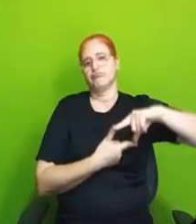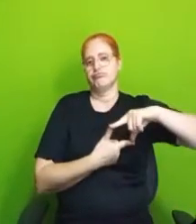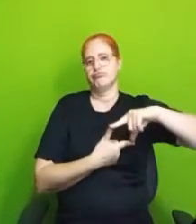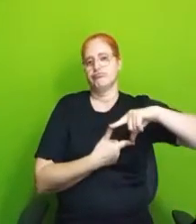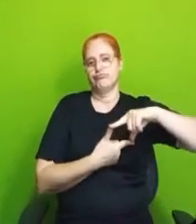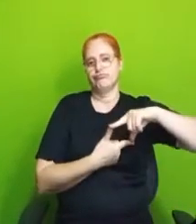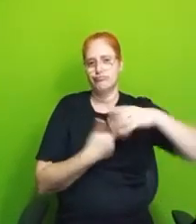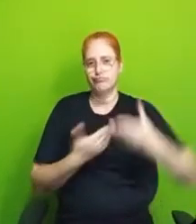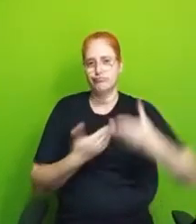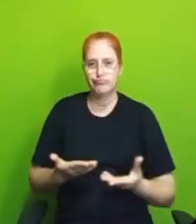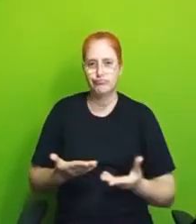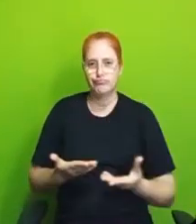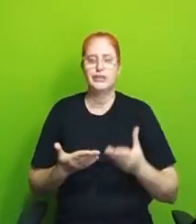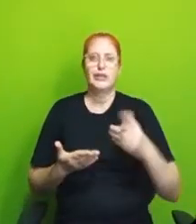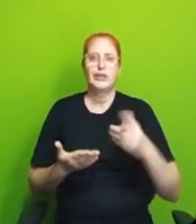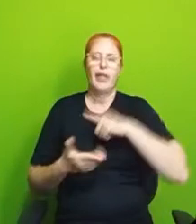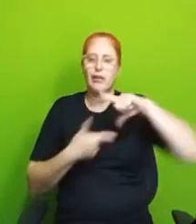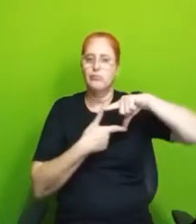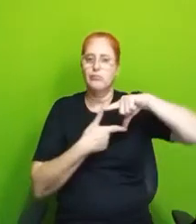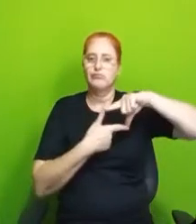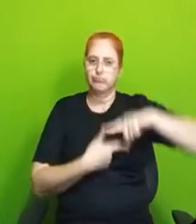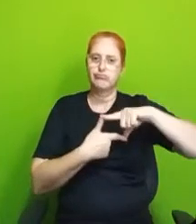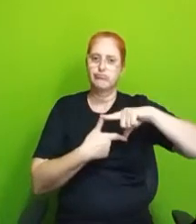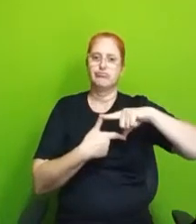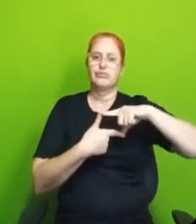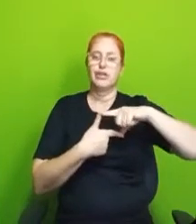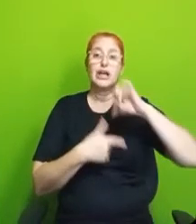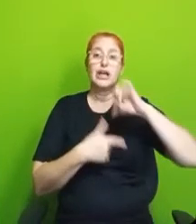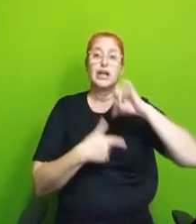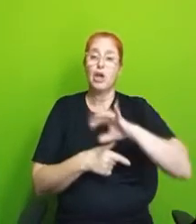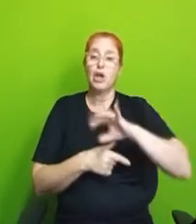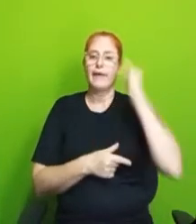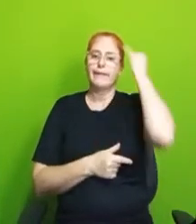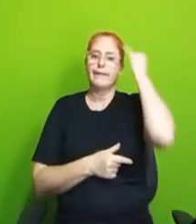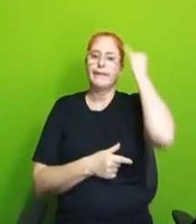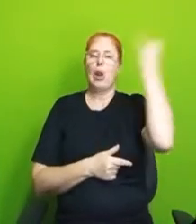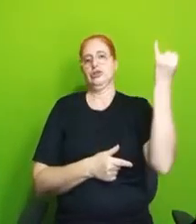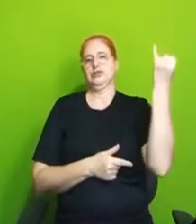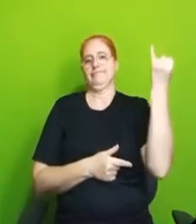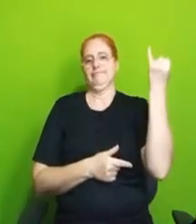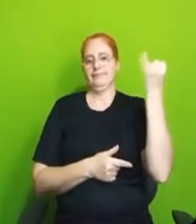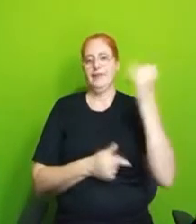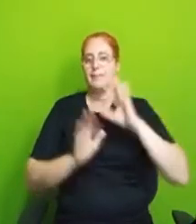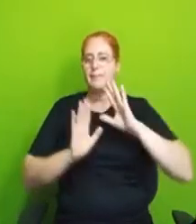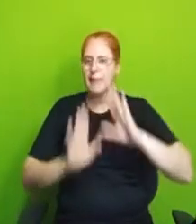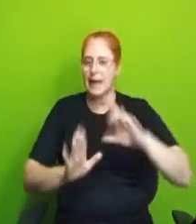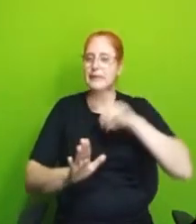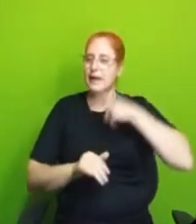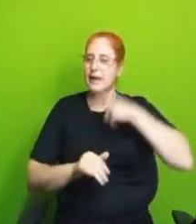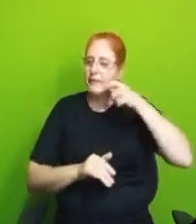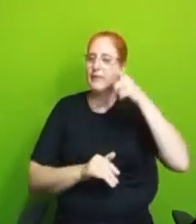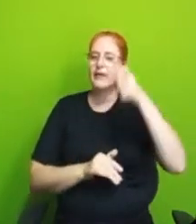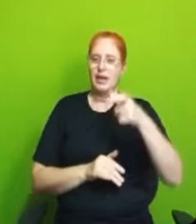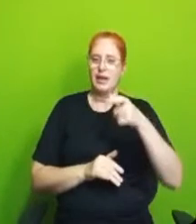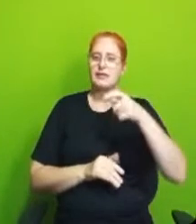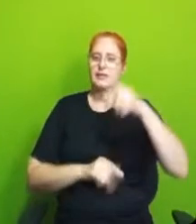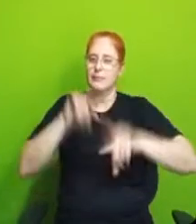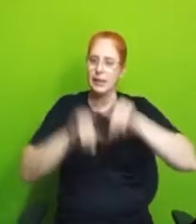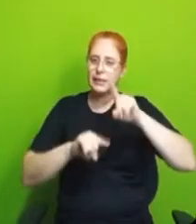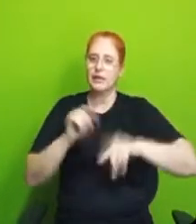um conservadorismo que é apenas ideológico. Ele tem uma expressão ideológica, mas ele tem um interesse material concreto, e é isso que eu defendo.